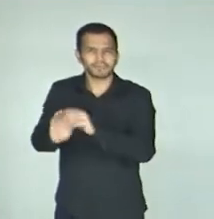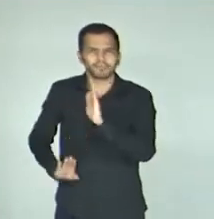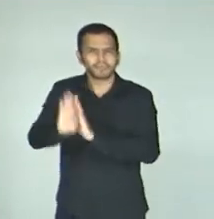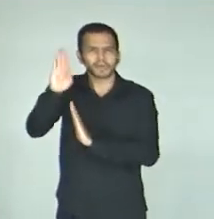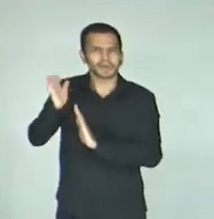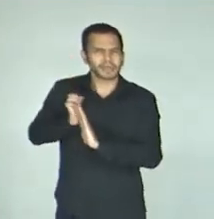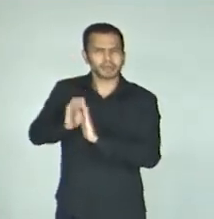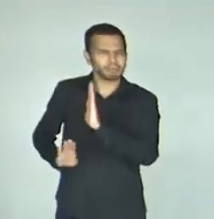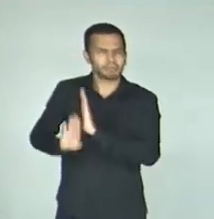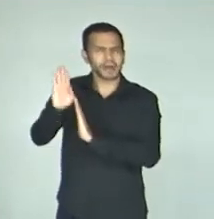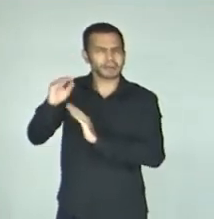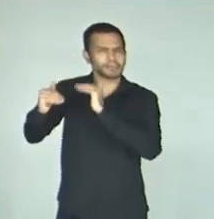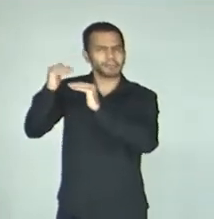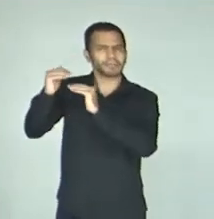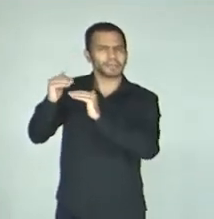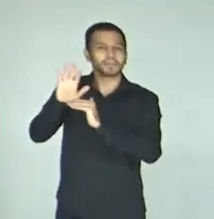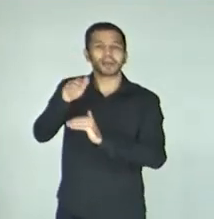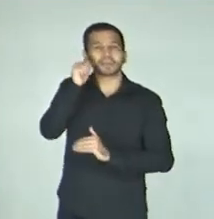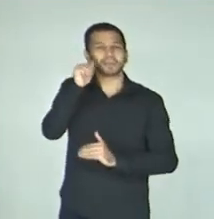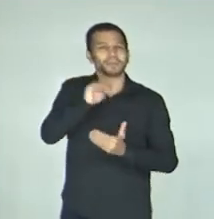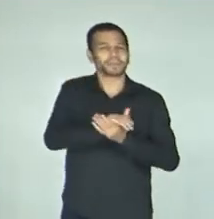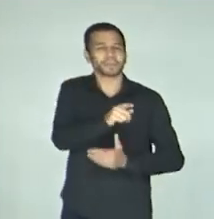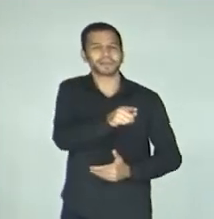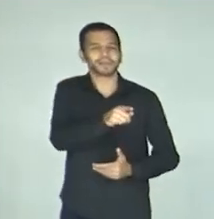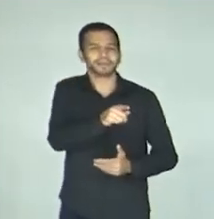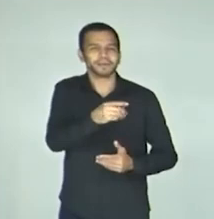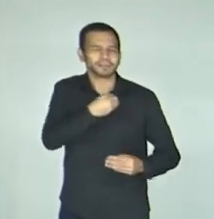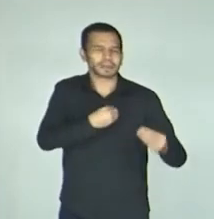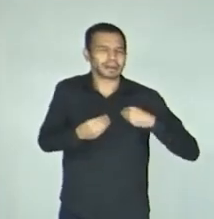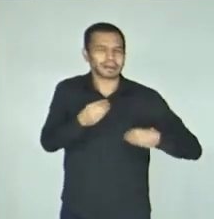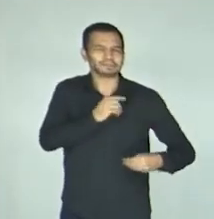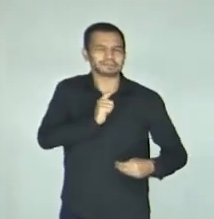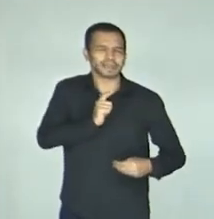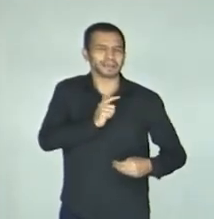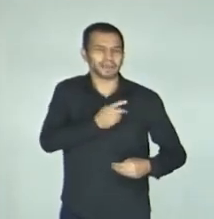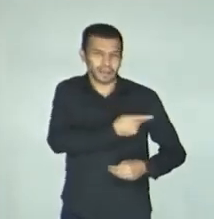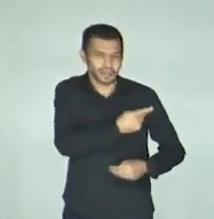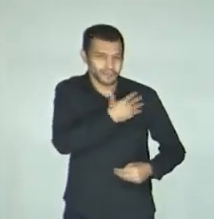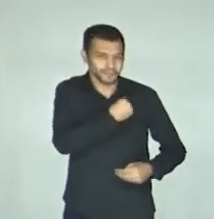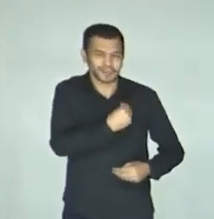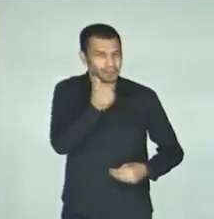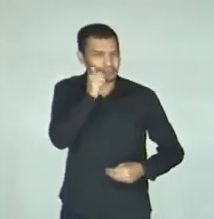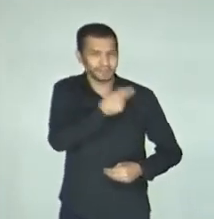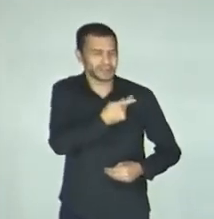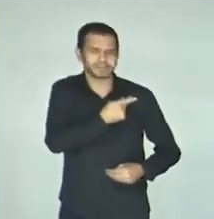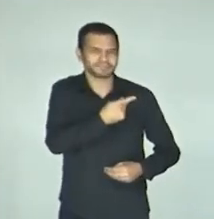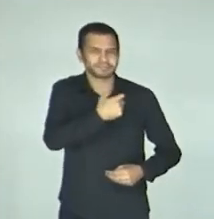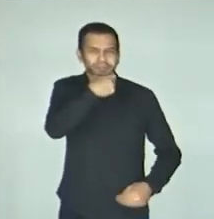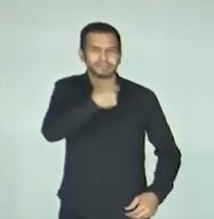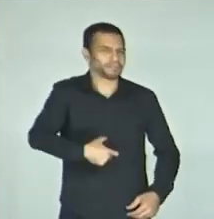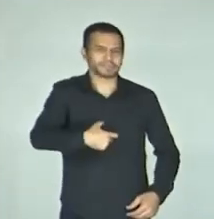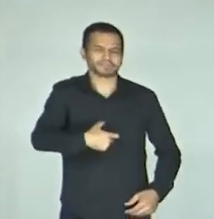mas sua mulher estava presa ao pecado suas filhas não tinha uma moralidade correta Olha o quanto